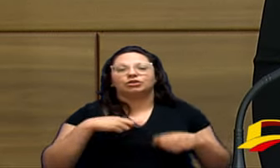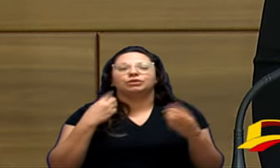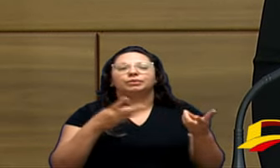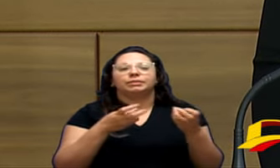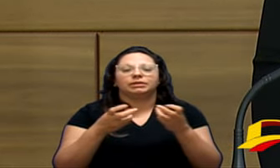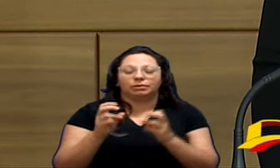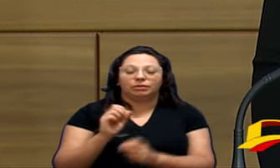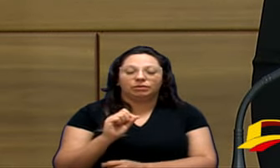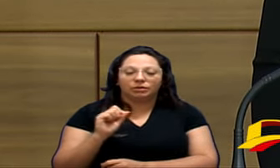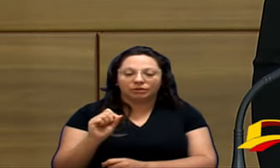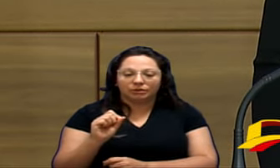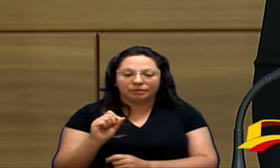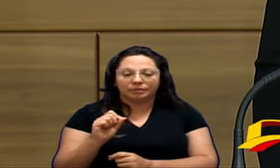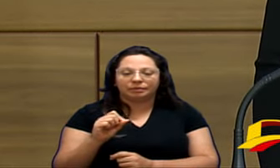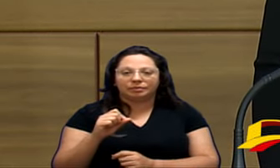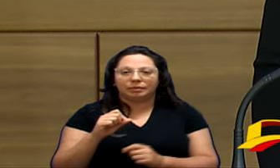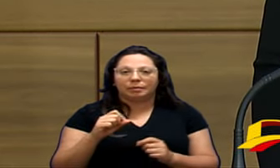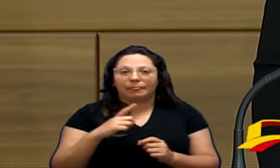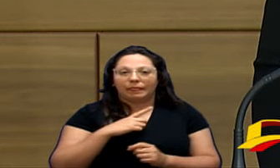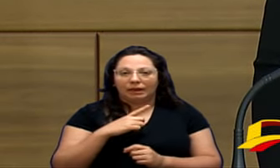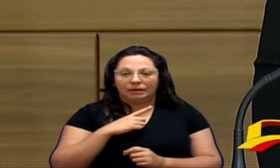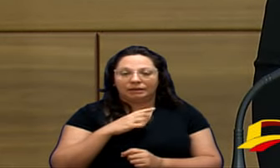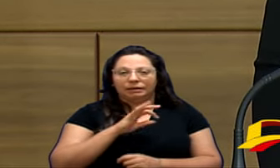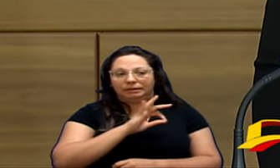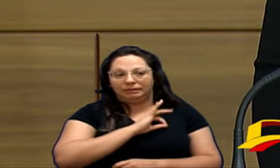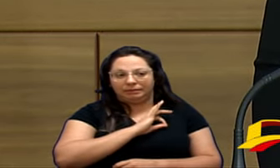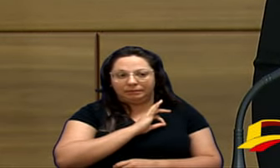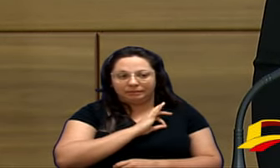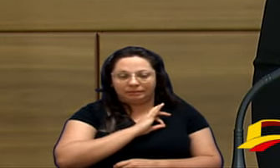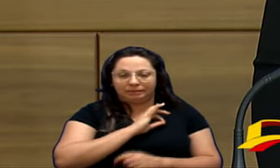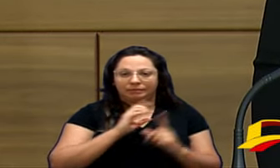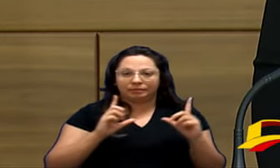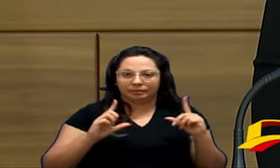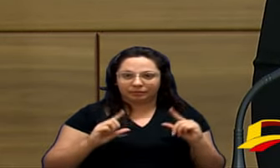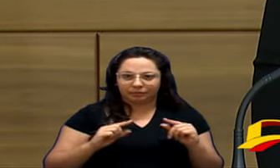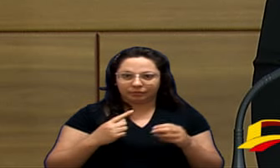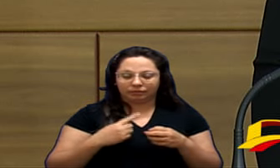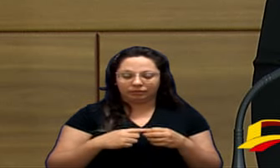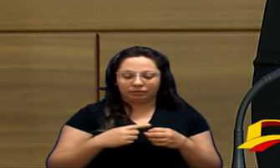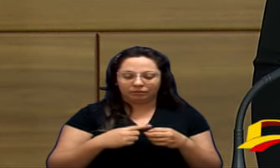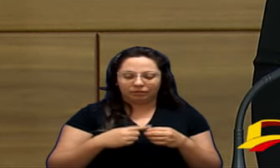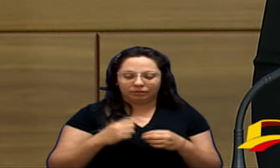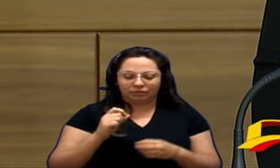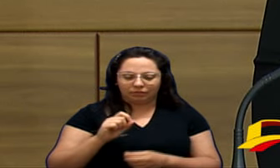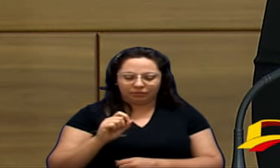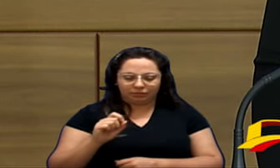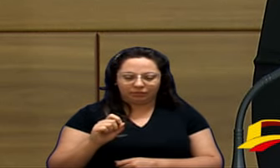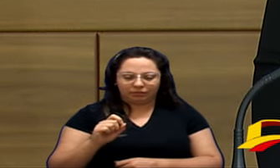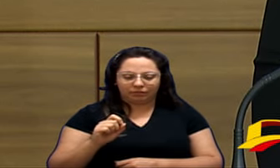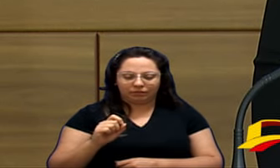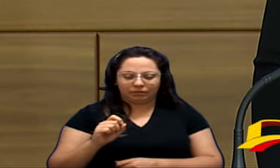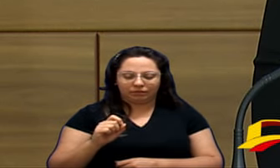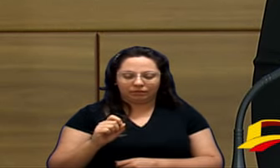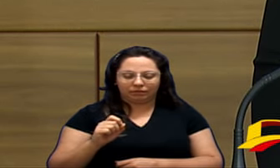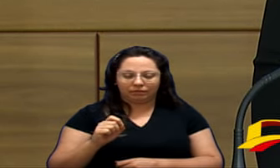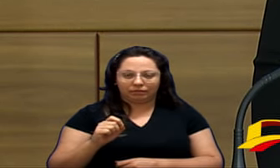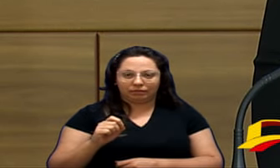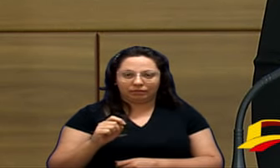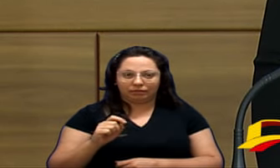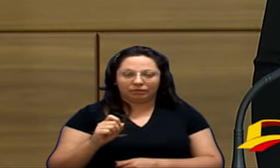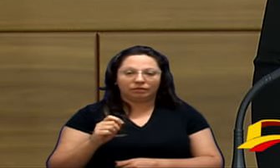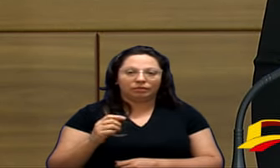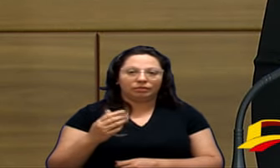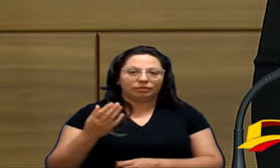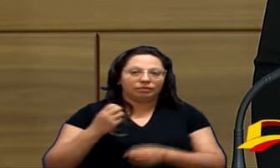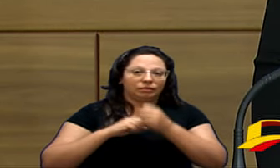uma intensidade Menor da Guarda Civil pela cidade eh pelo seguinte eh em anos